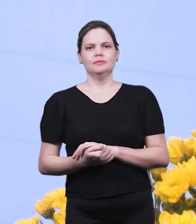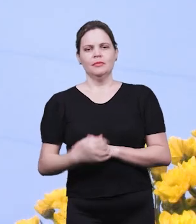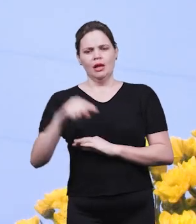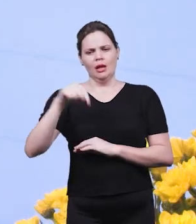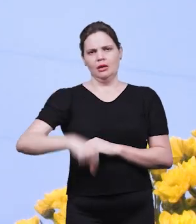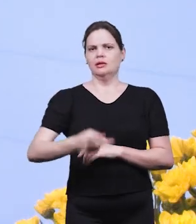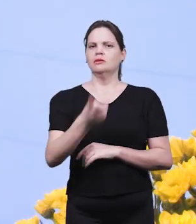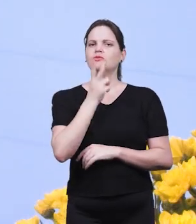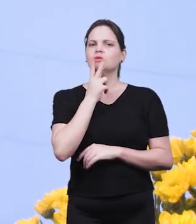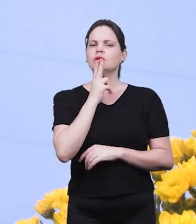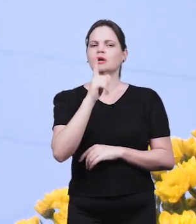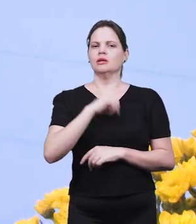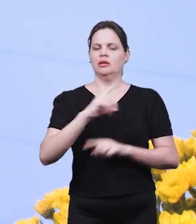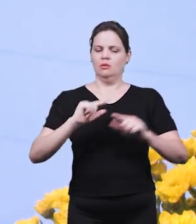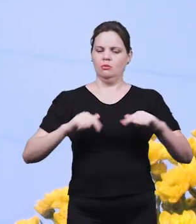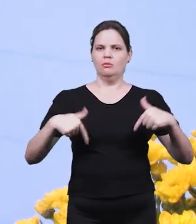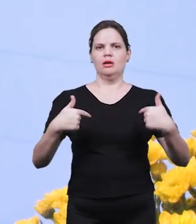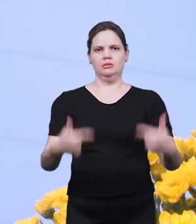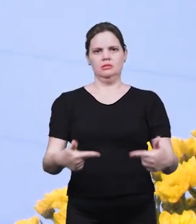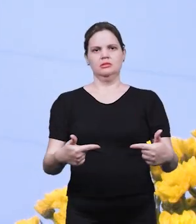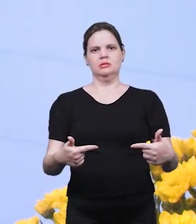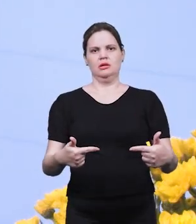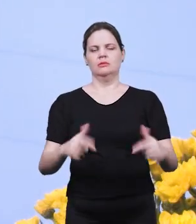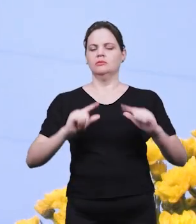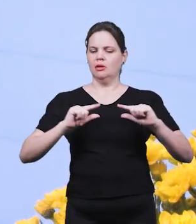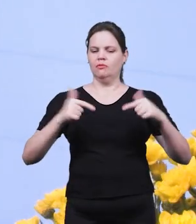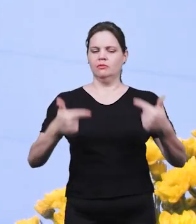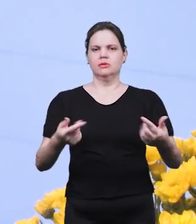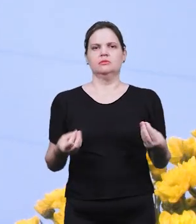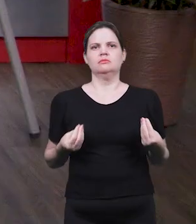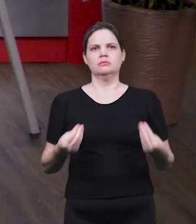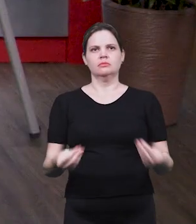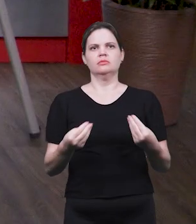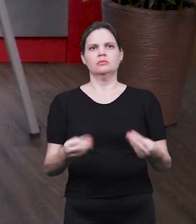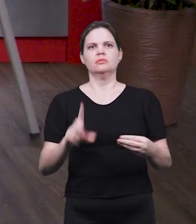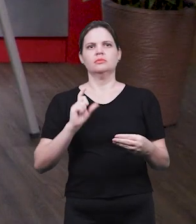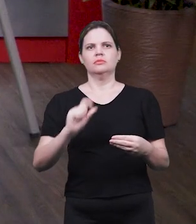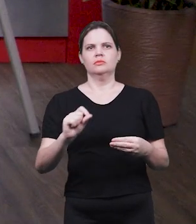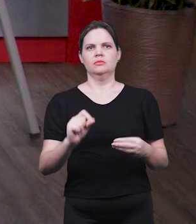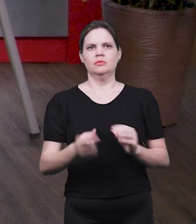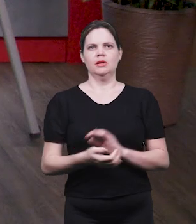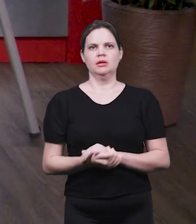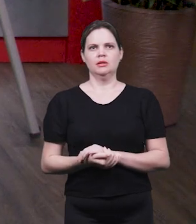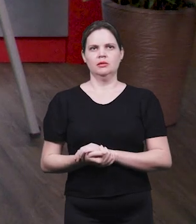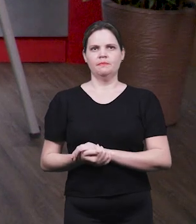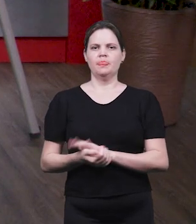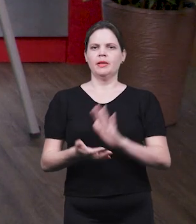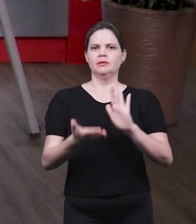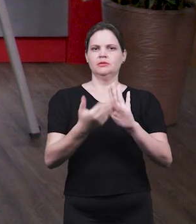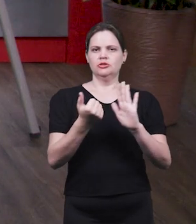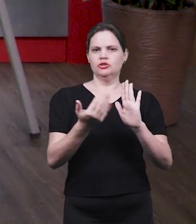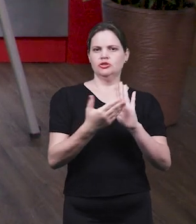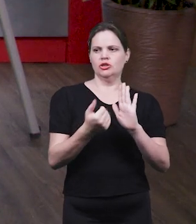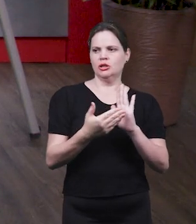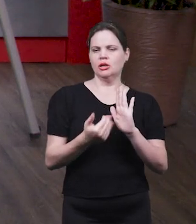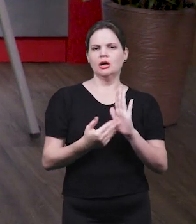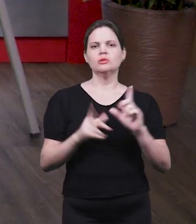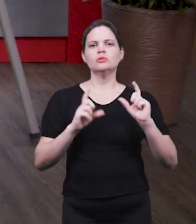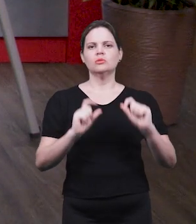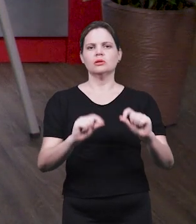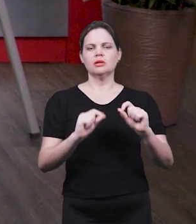ação civil pública de uma sentença excluindo o município? Excluindo vários